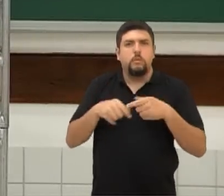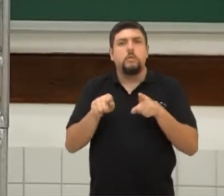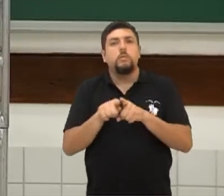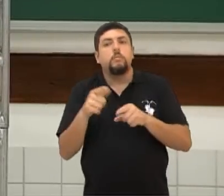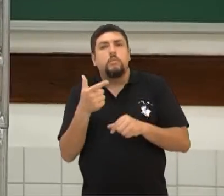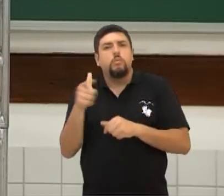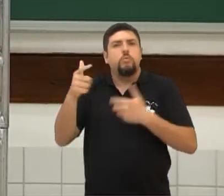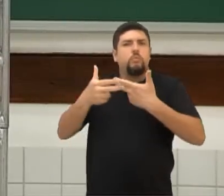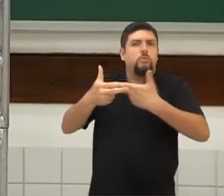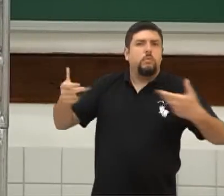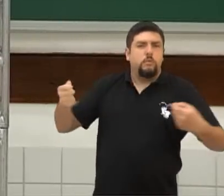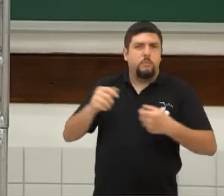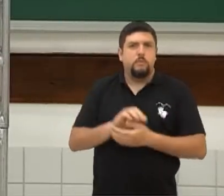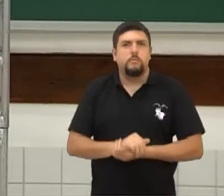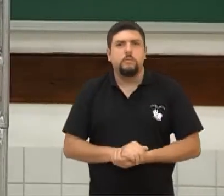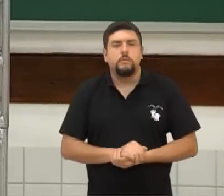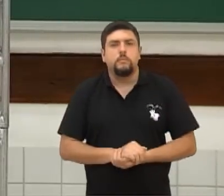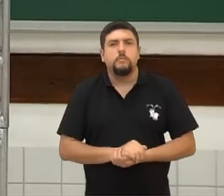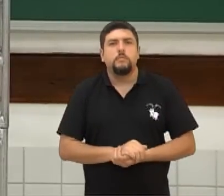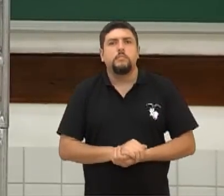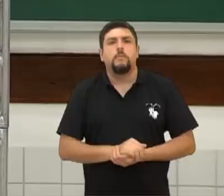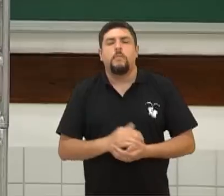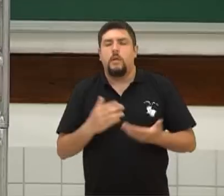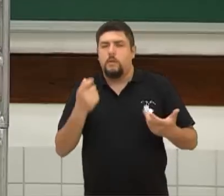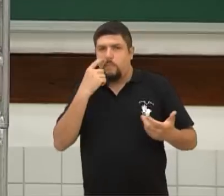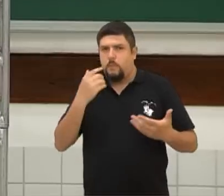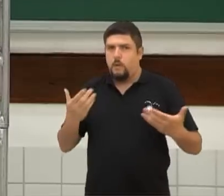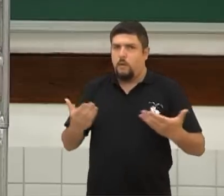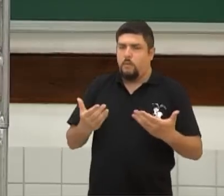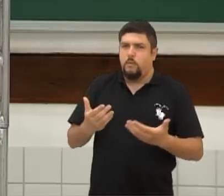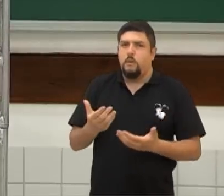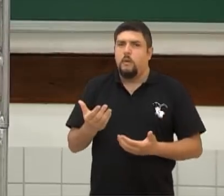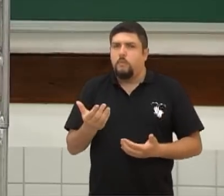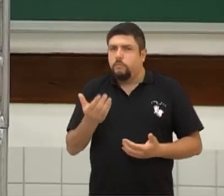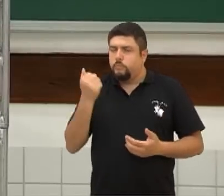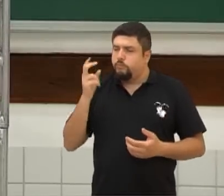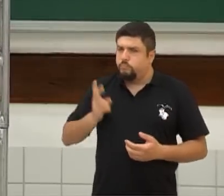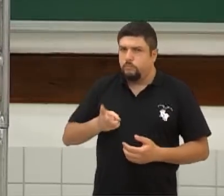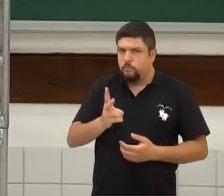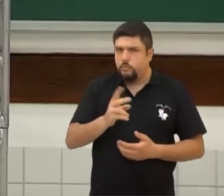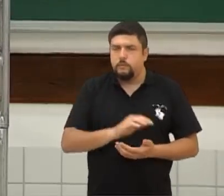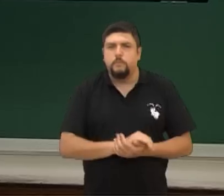aspectos presentes, tudo bem? Então, vamos aqui, seguindo aqui com